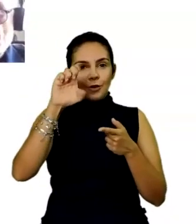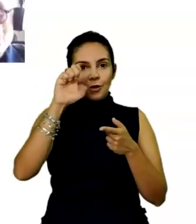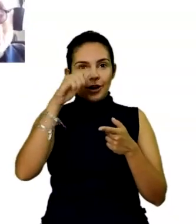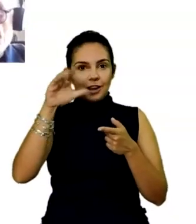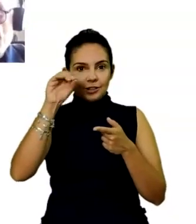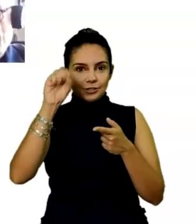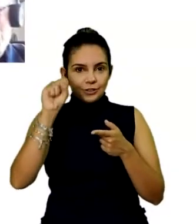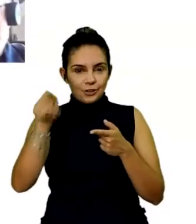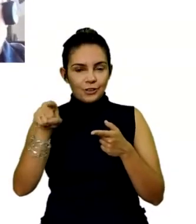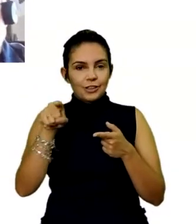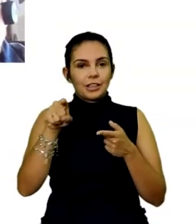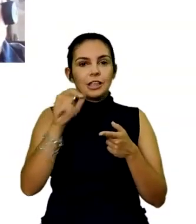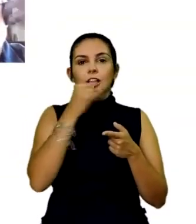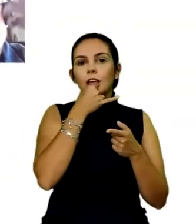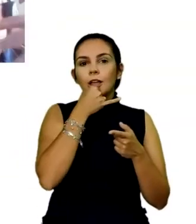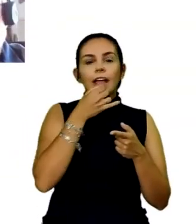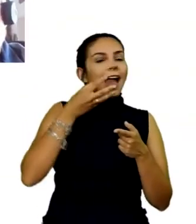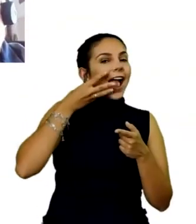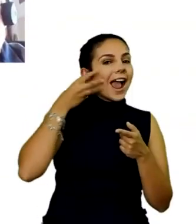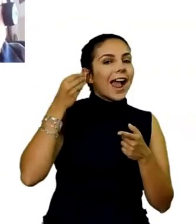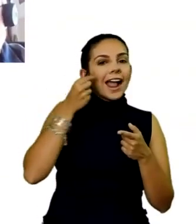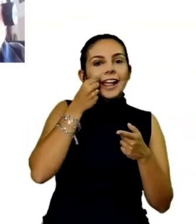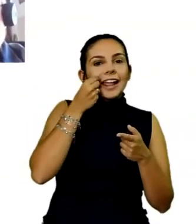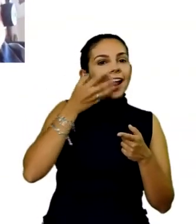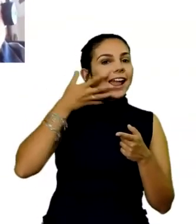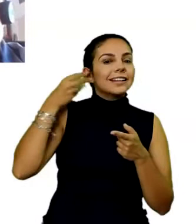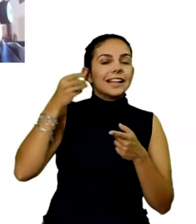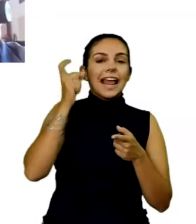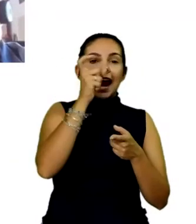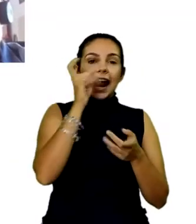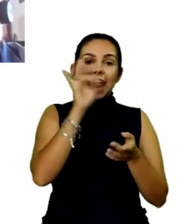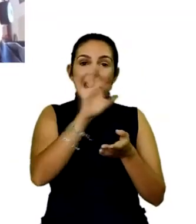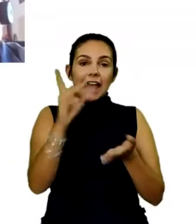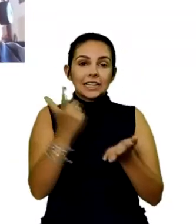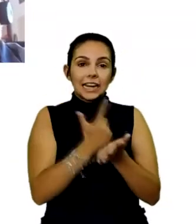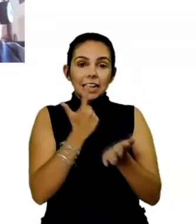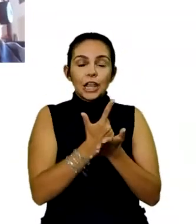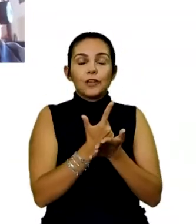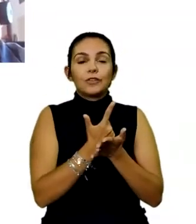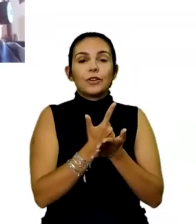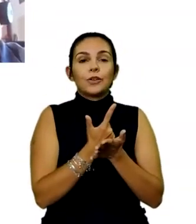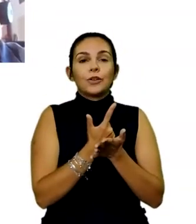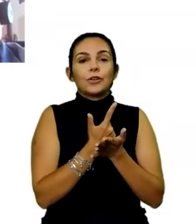coleções, a coleção, por exemplo, a coleção Gato e Rato, cada livro